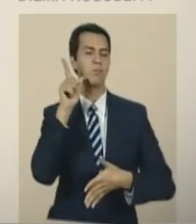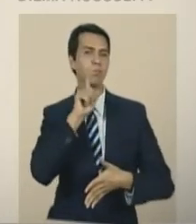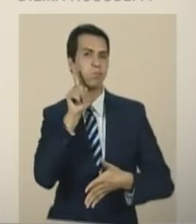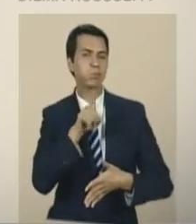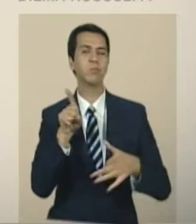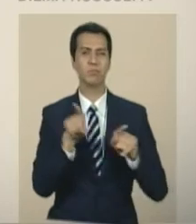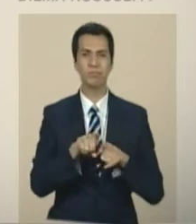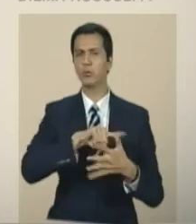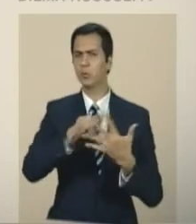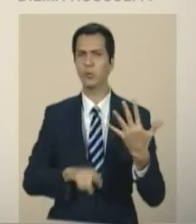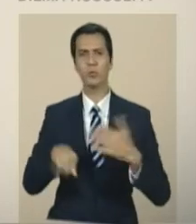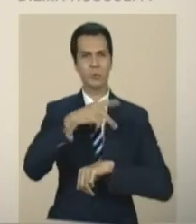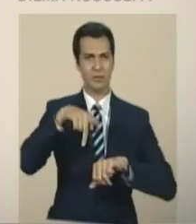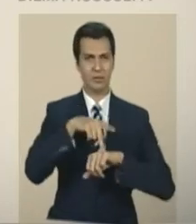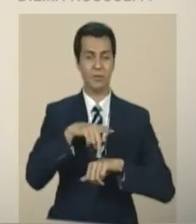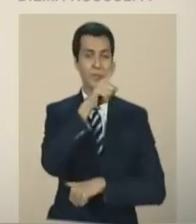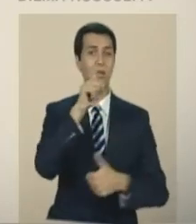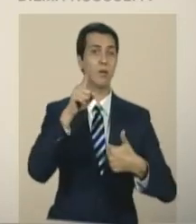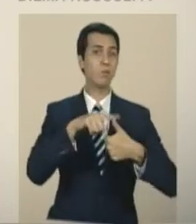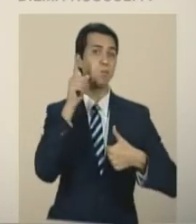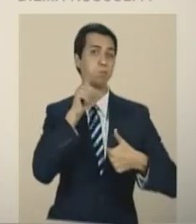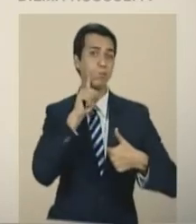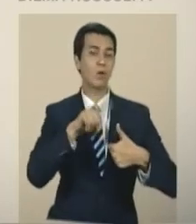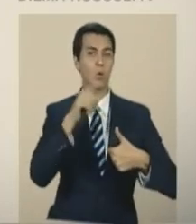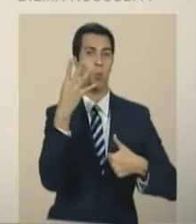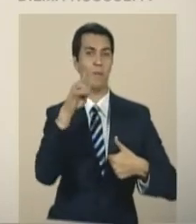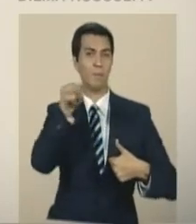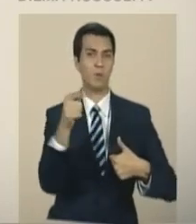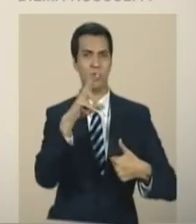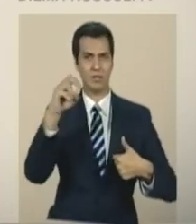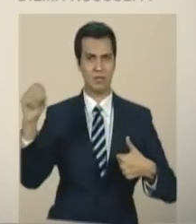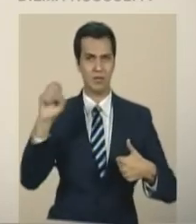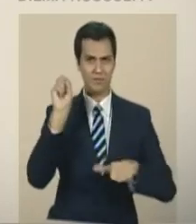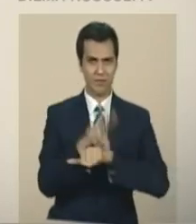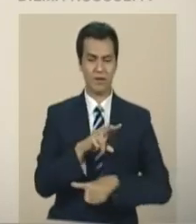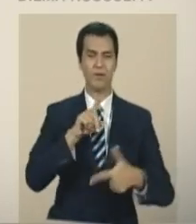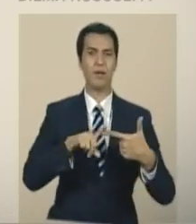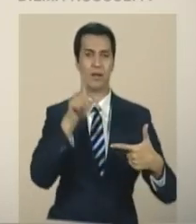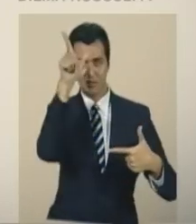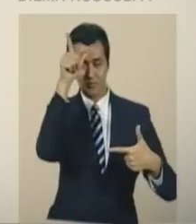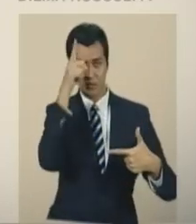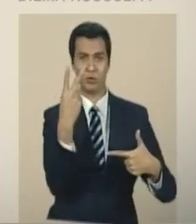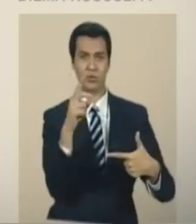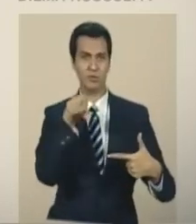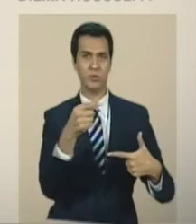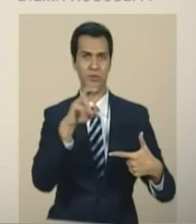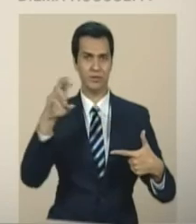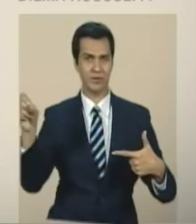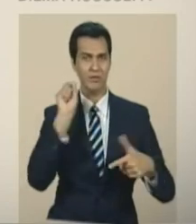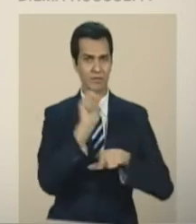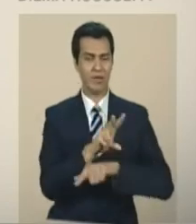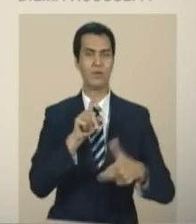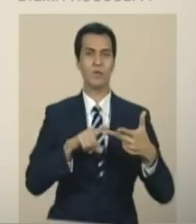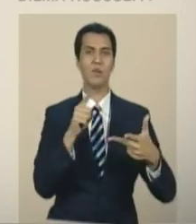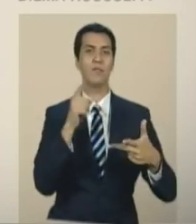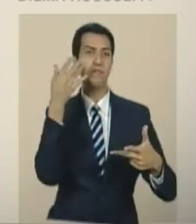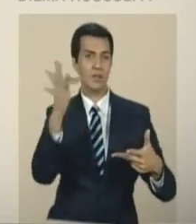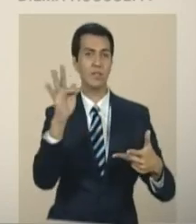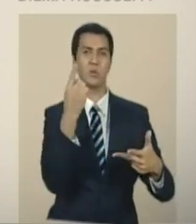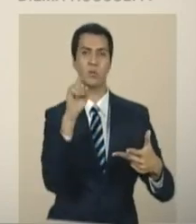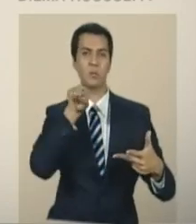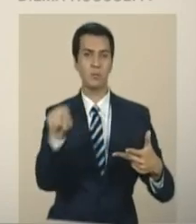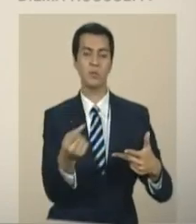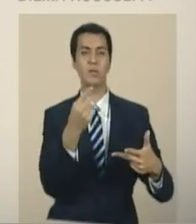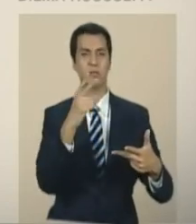Estados Unidos serão quatro mil e quinhentos para Alemanha 2.500 para a França 1500